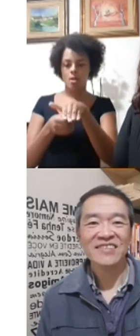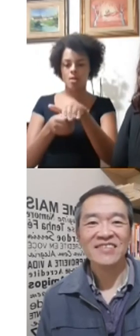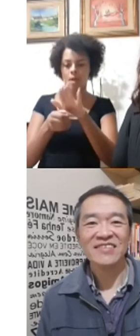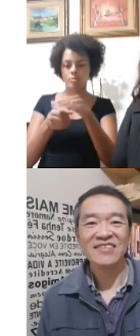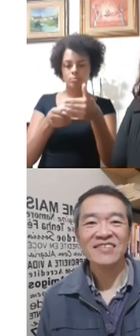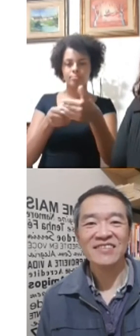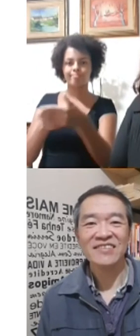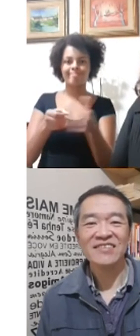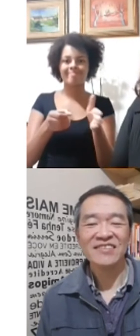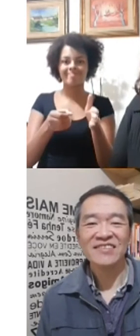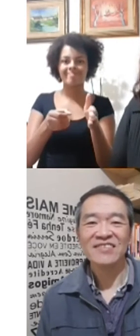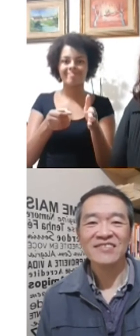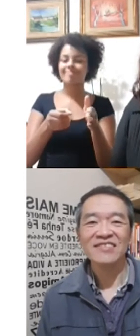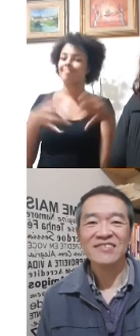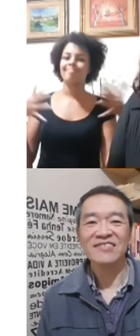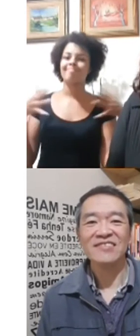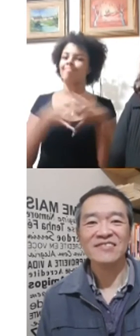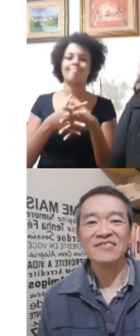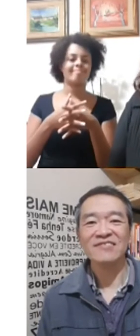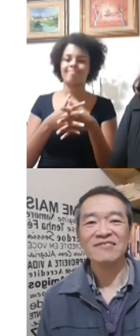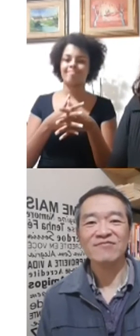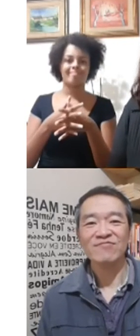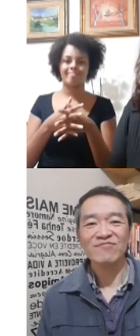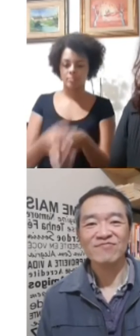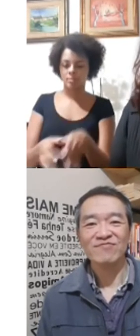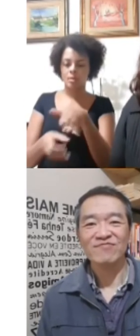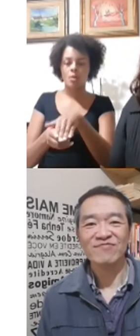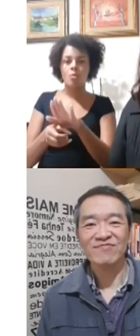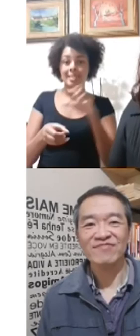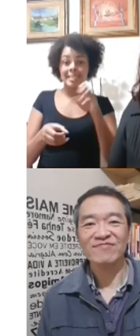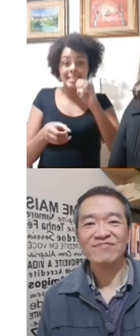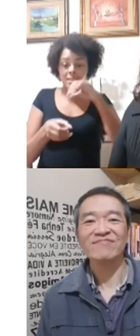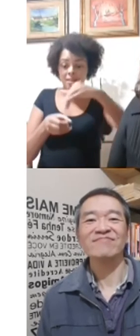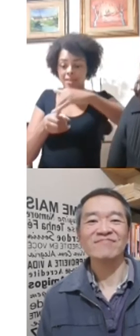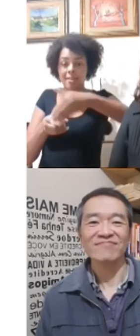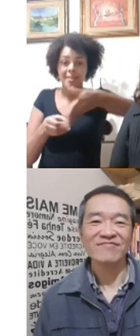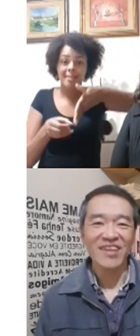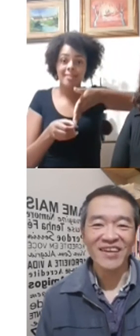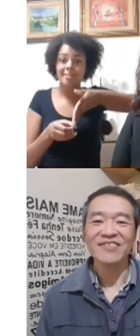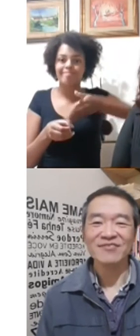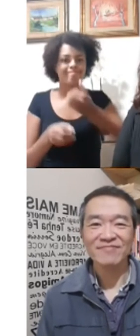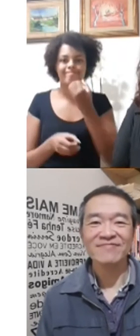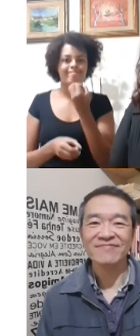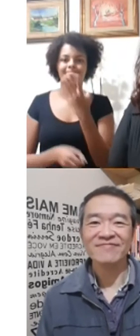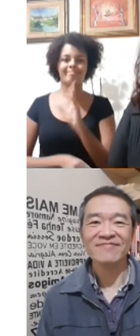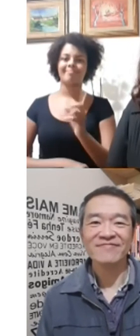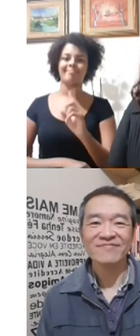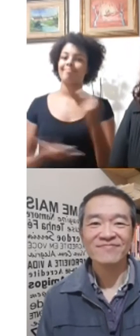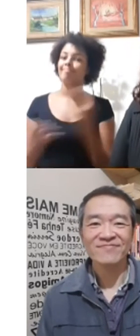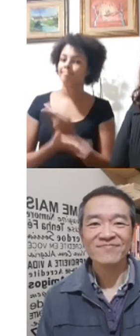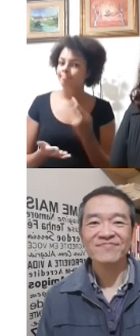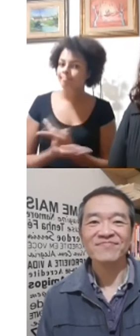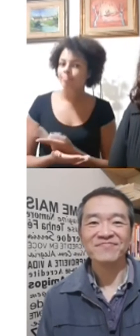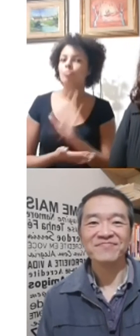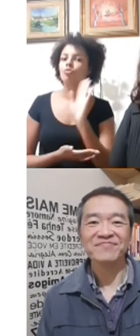na privada e na tampa do vaso não é correta, né? Já tivemos